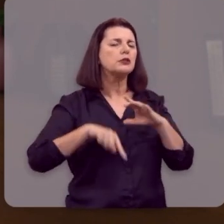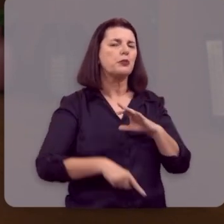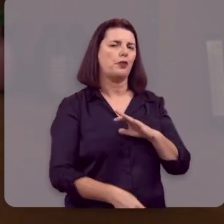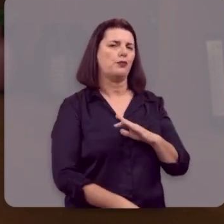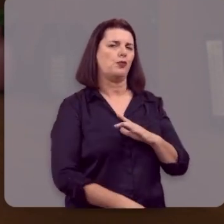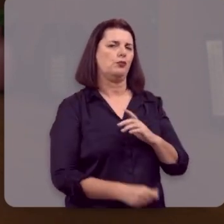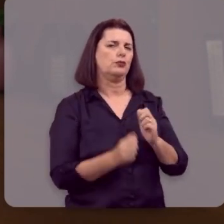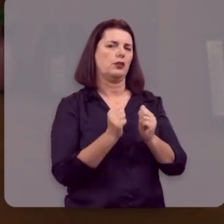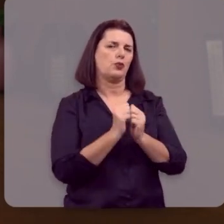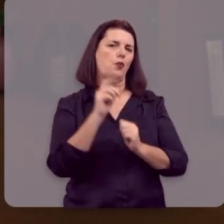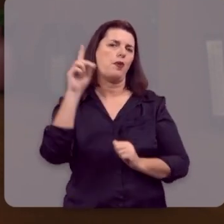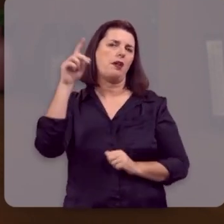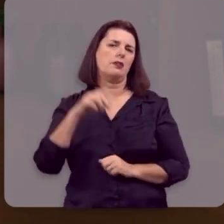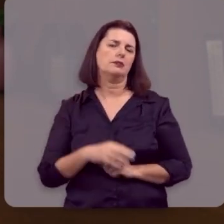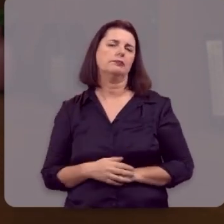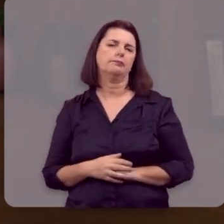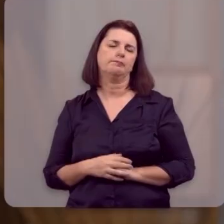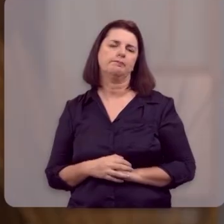profundas com Ele.